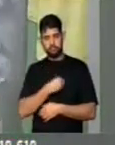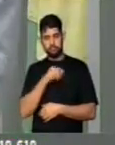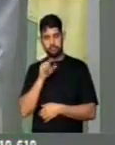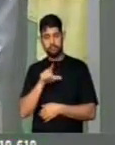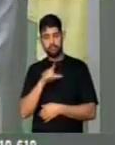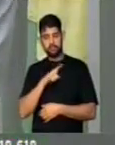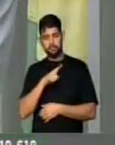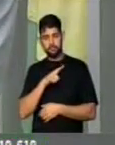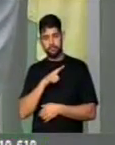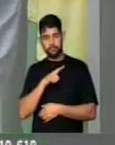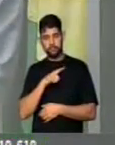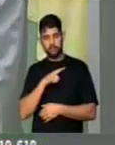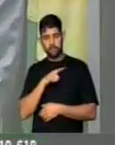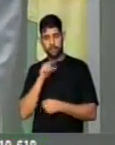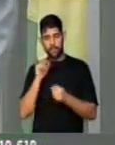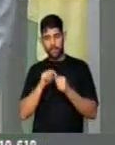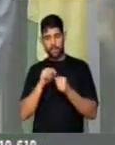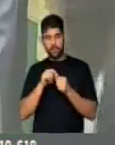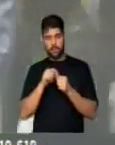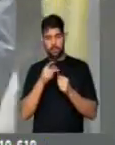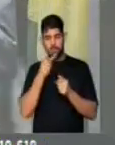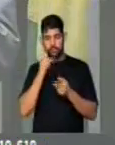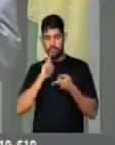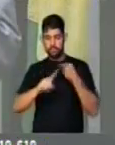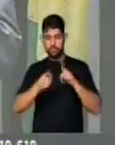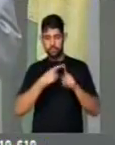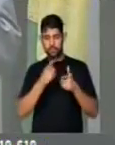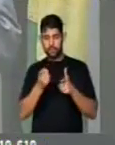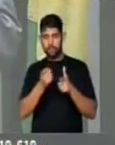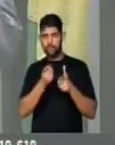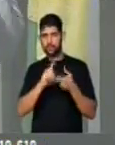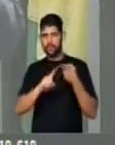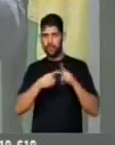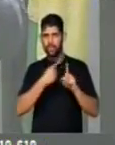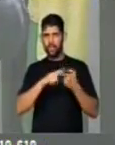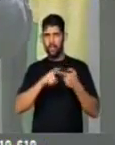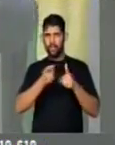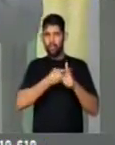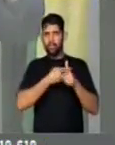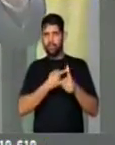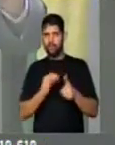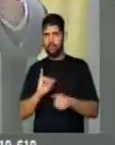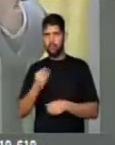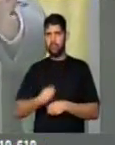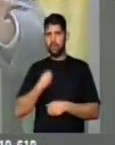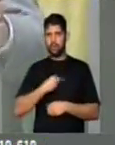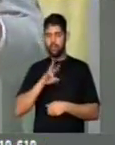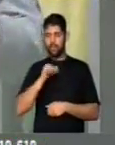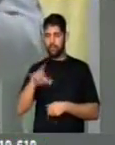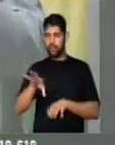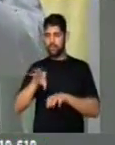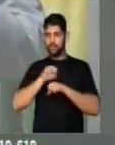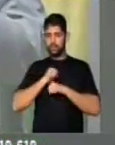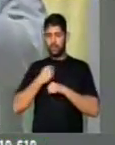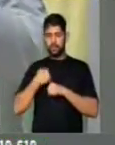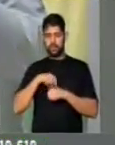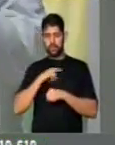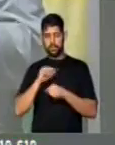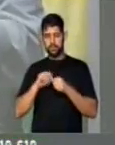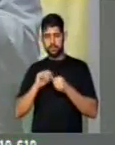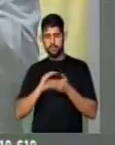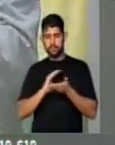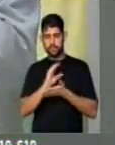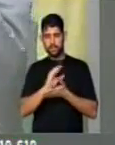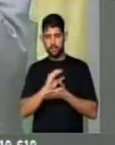que eu contesto esta renegociação. Houve o privilégio quando a União assumiu esse estoque